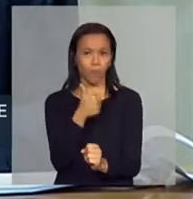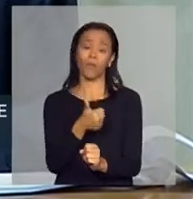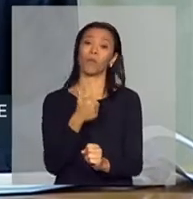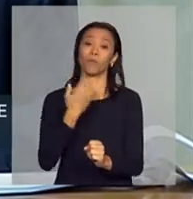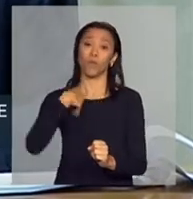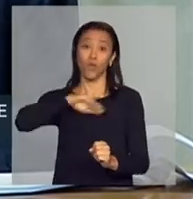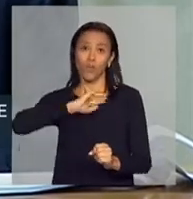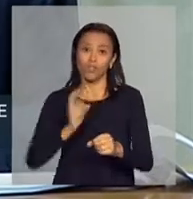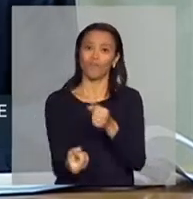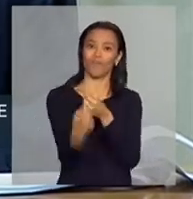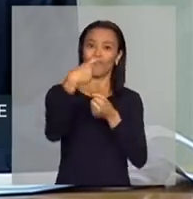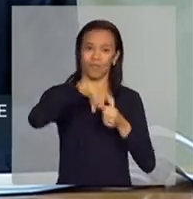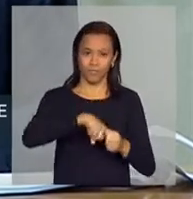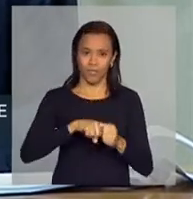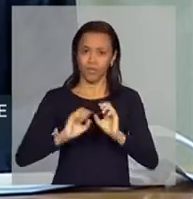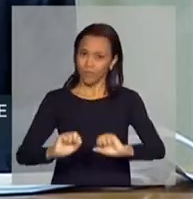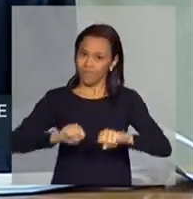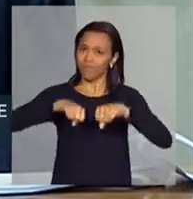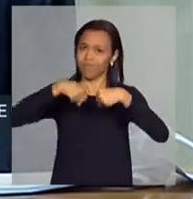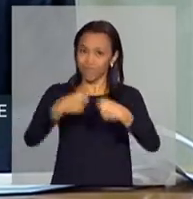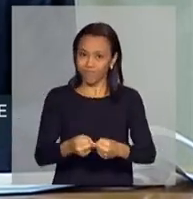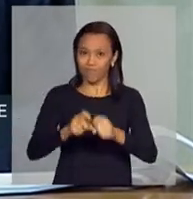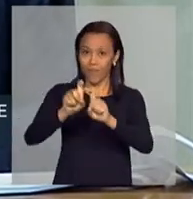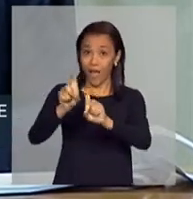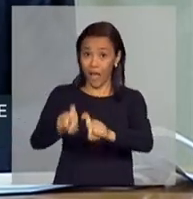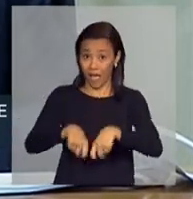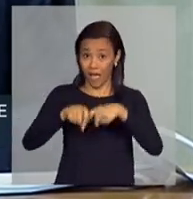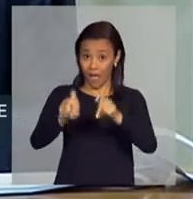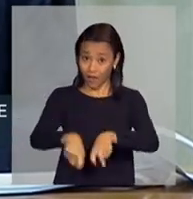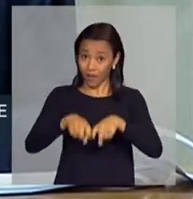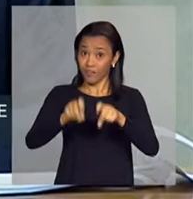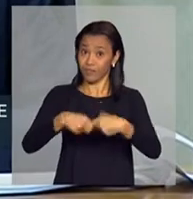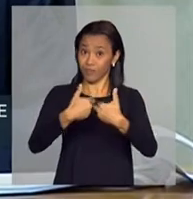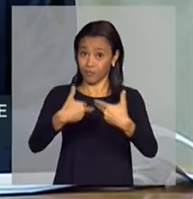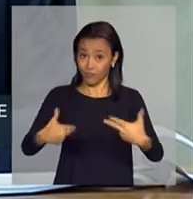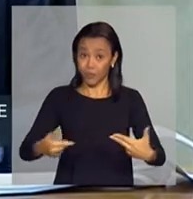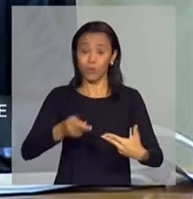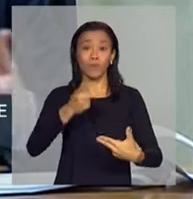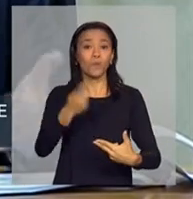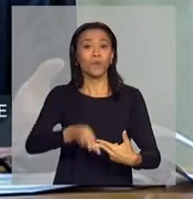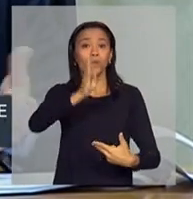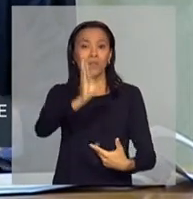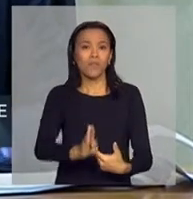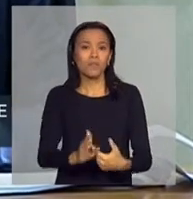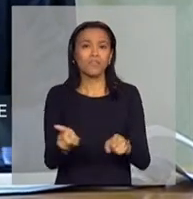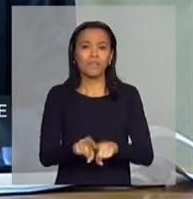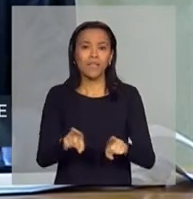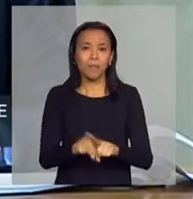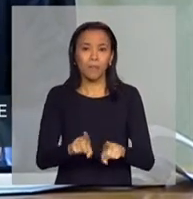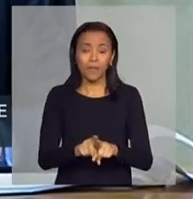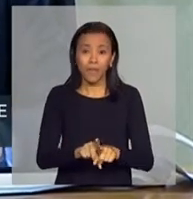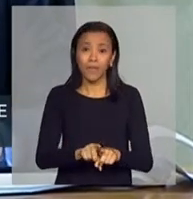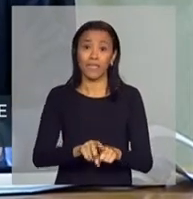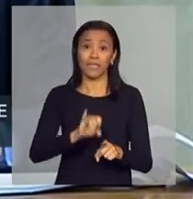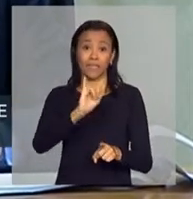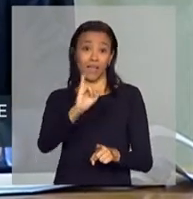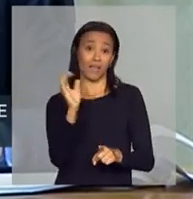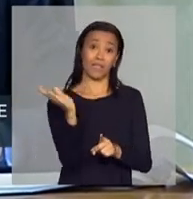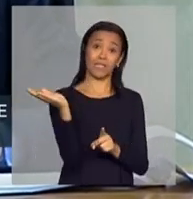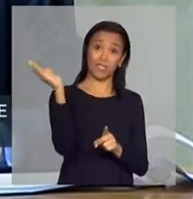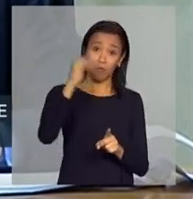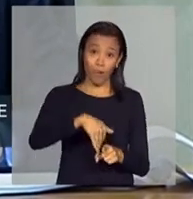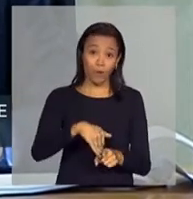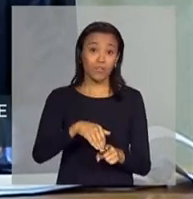recuperação da agricultura brasileira e também da exportação de commodities